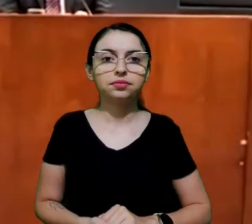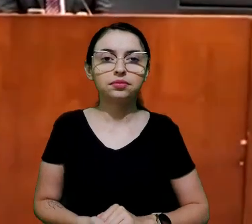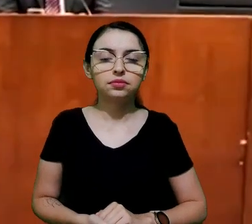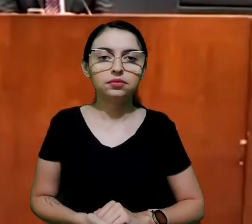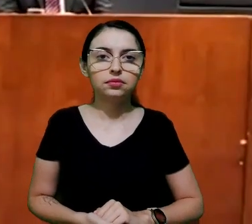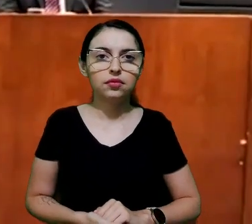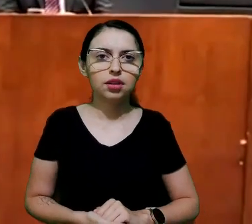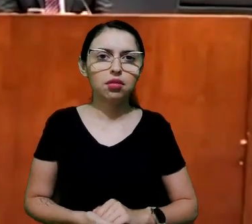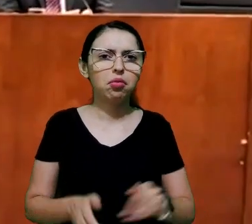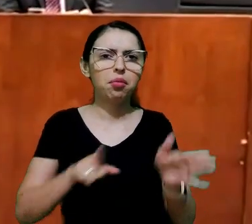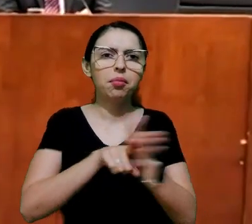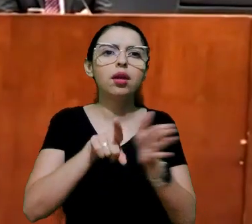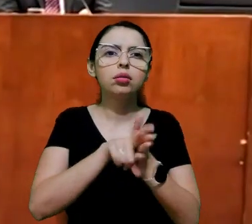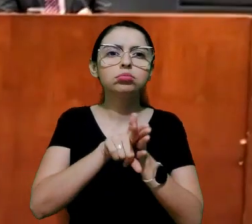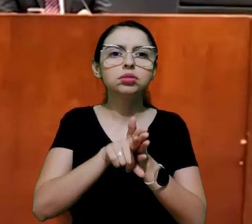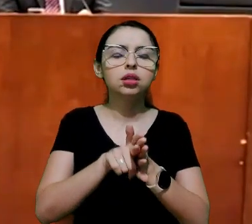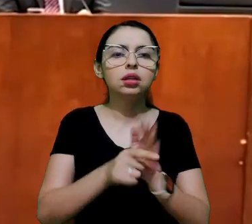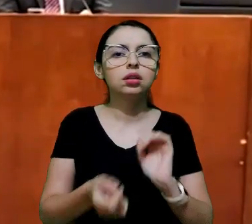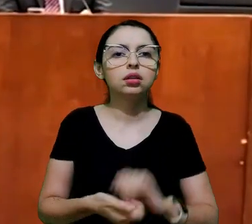Obrigado, professora.